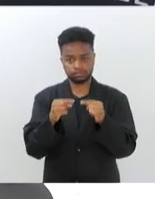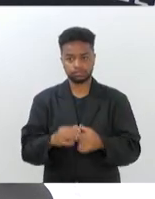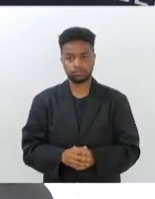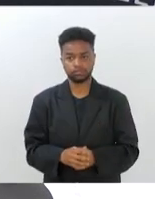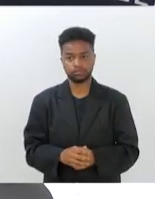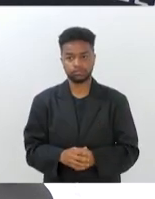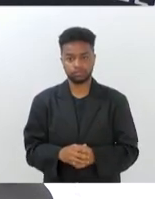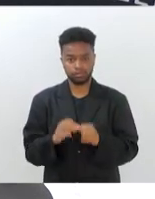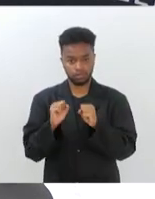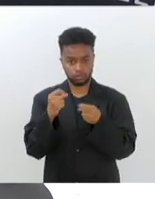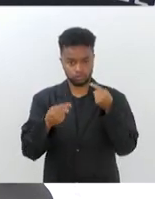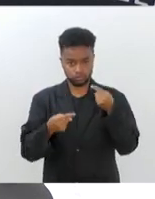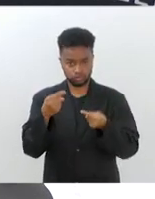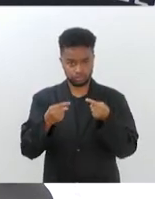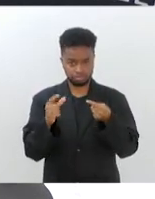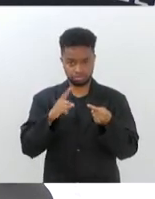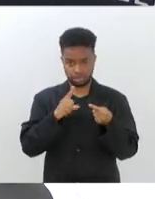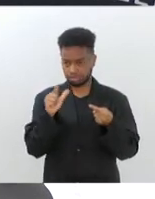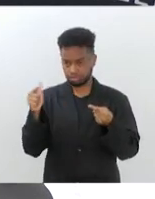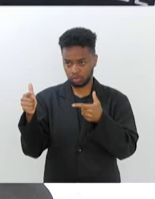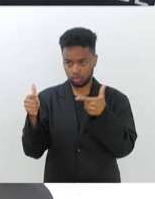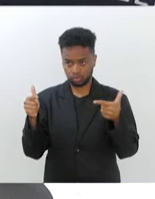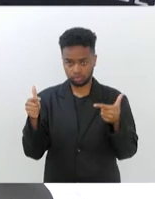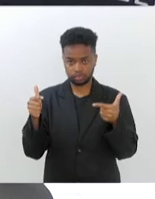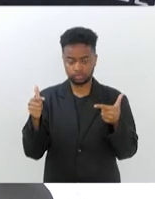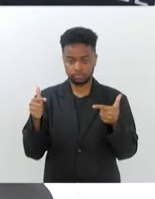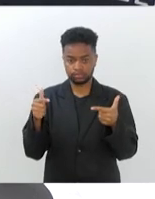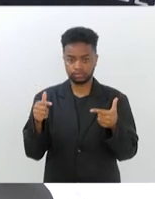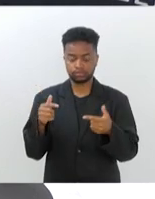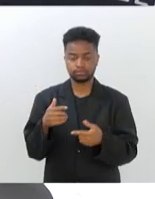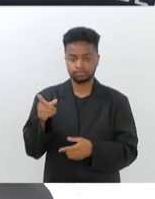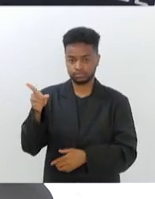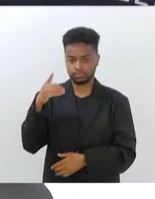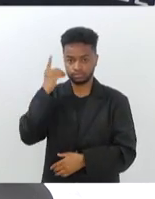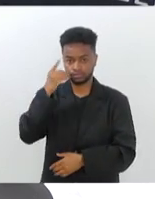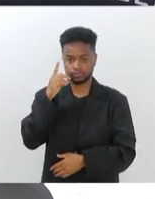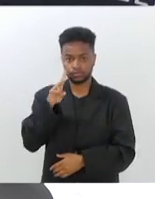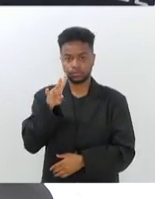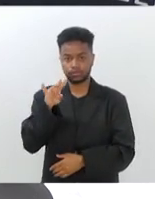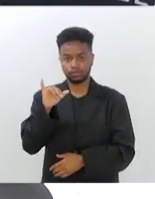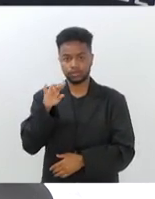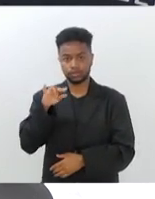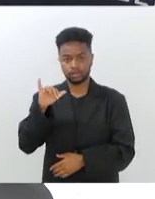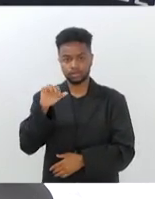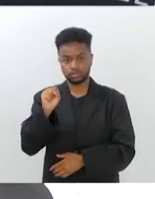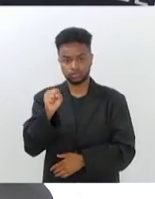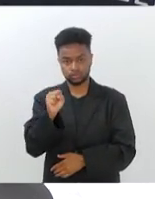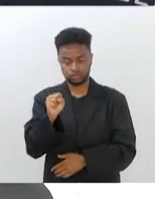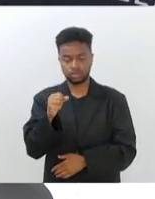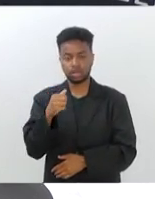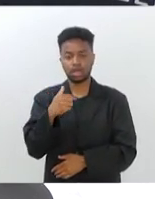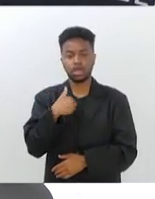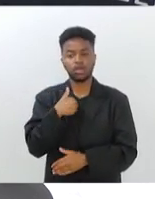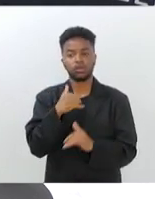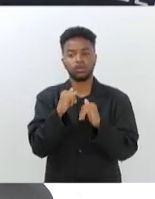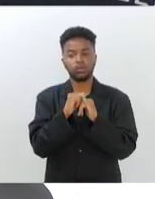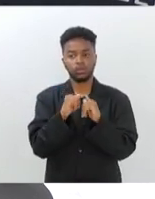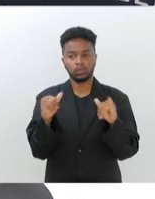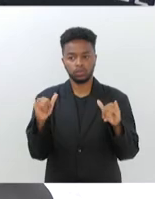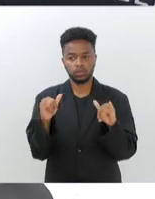para discutir mais alguém senhor presidente pois não Deputado Vinícius kolina eh eu gostaria de me manifestar